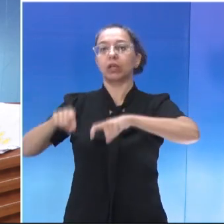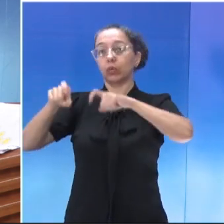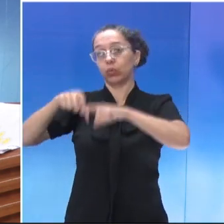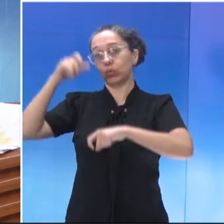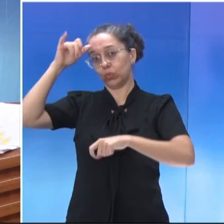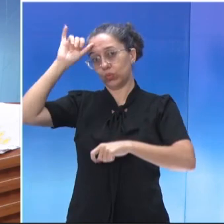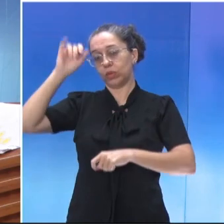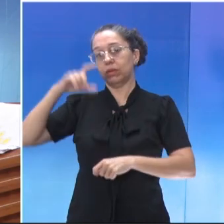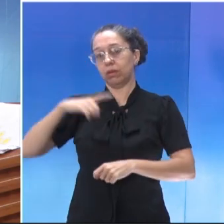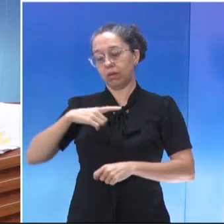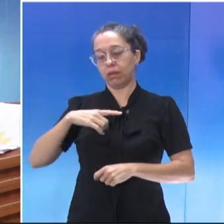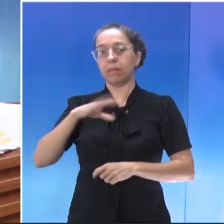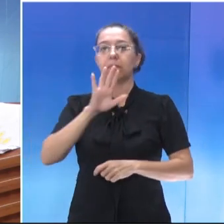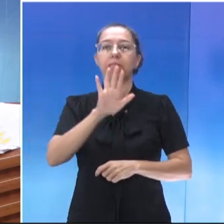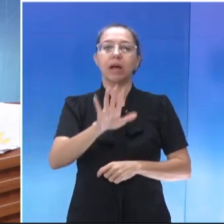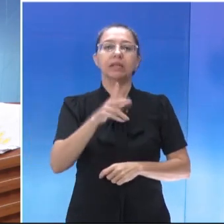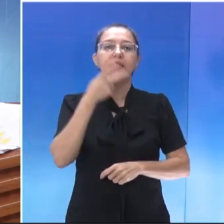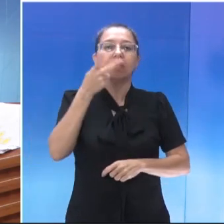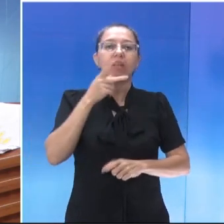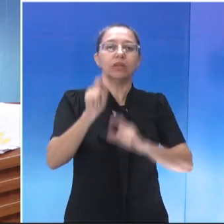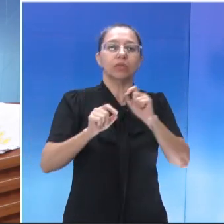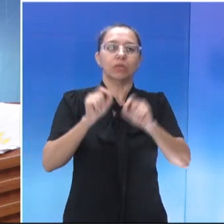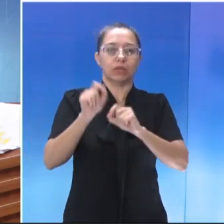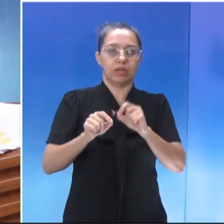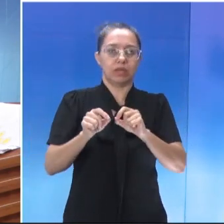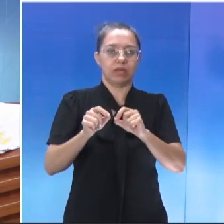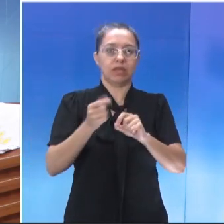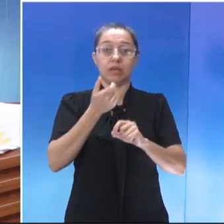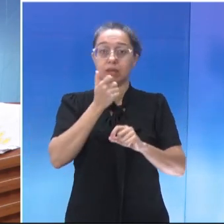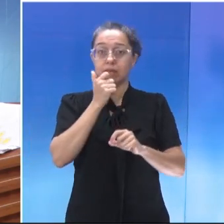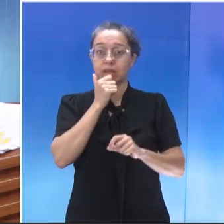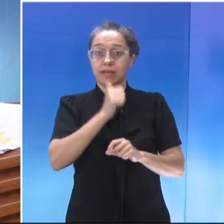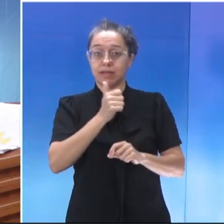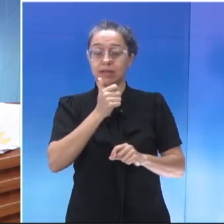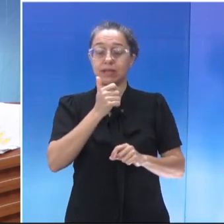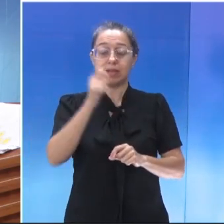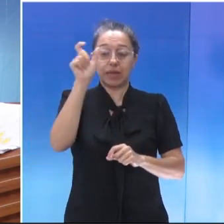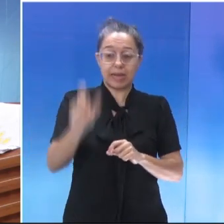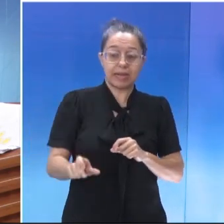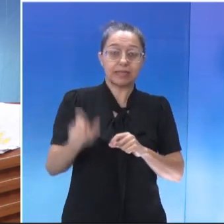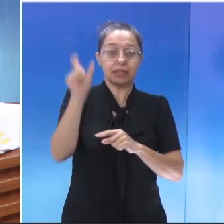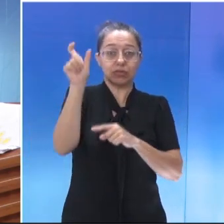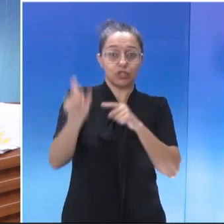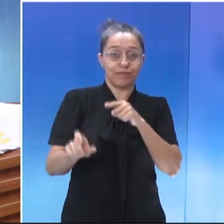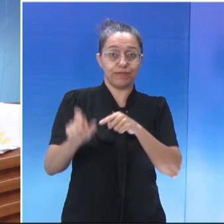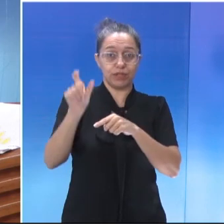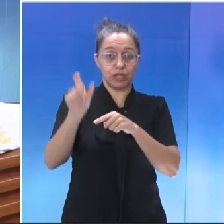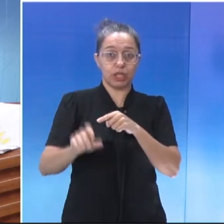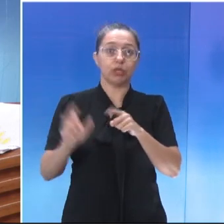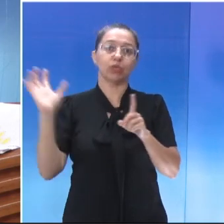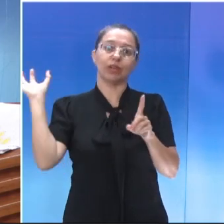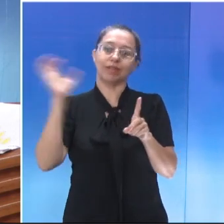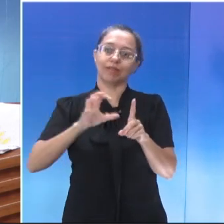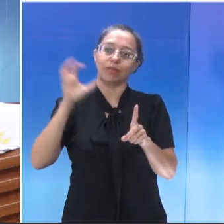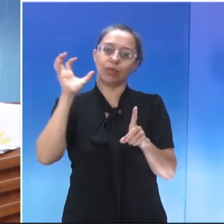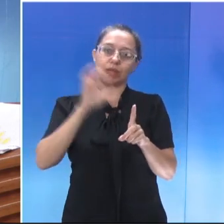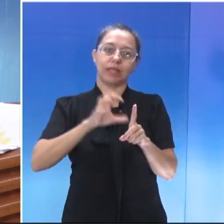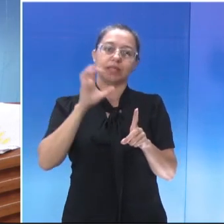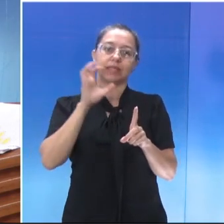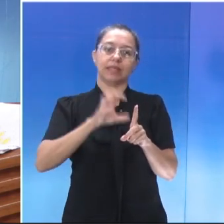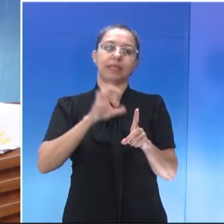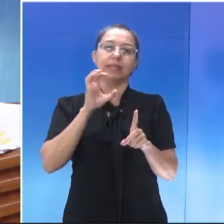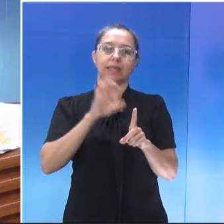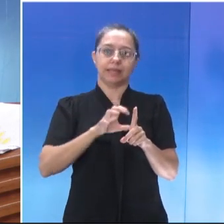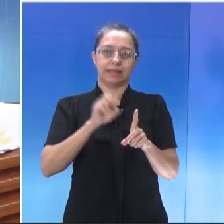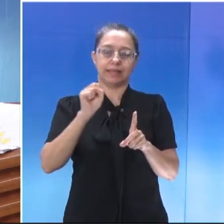o homem já agia, né? Antro significa homem, né? Ausência de ação antrópica. É errado, porque o certo